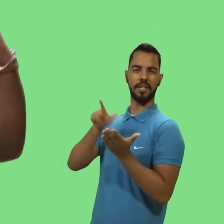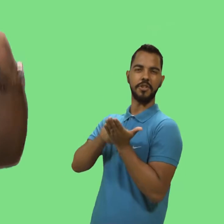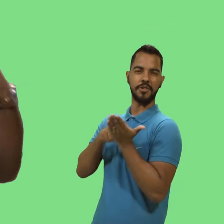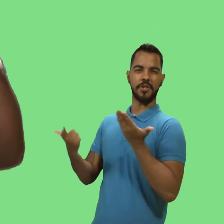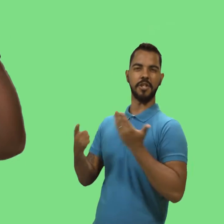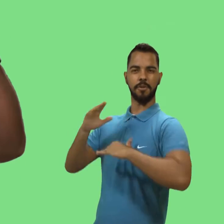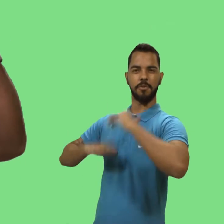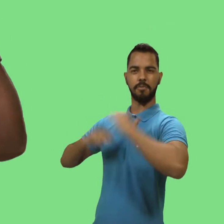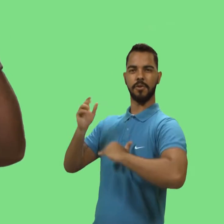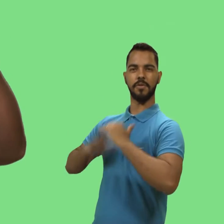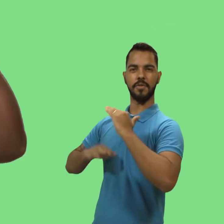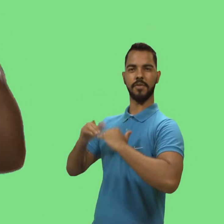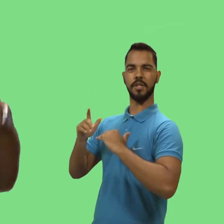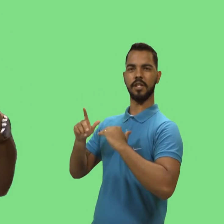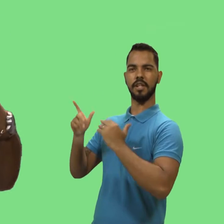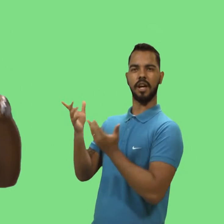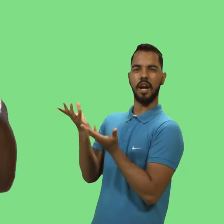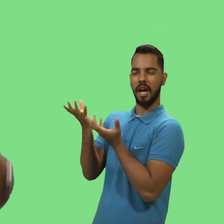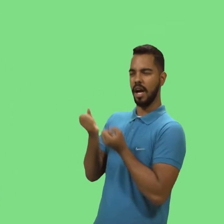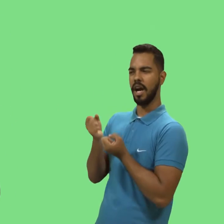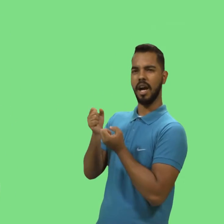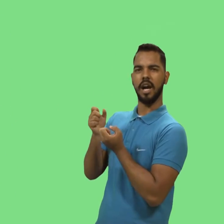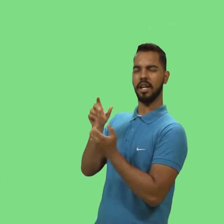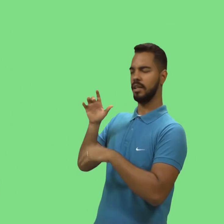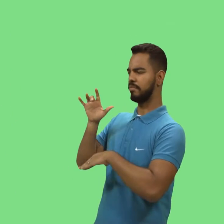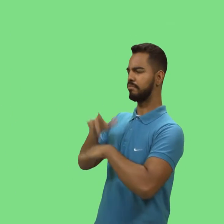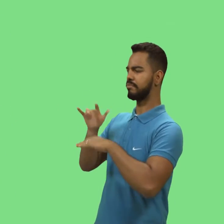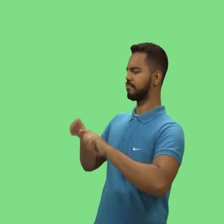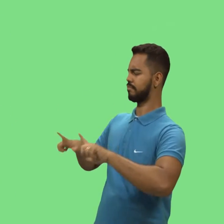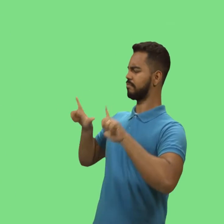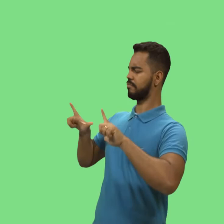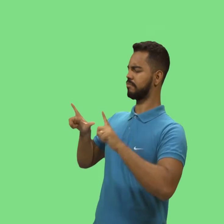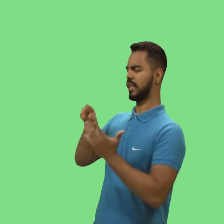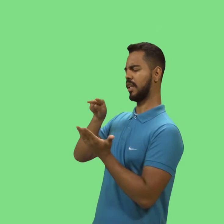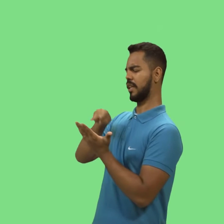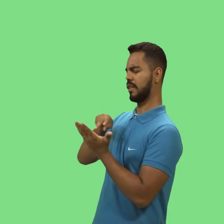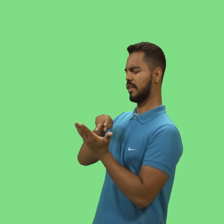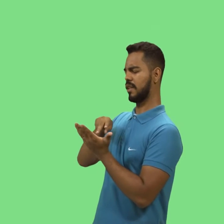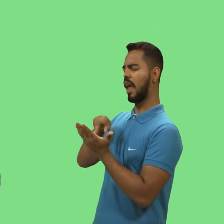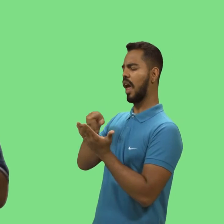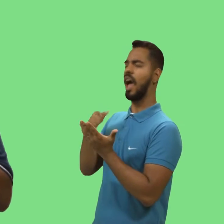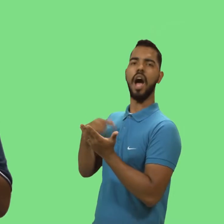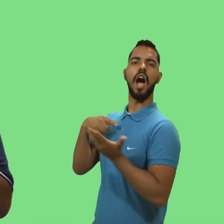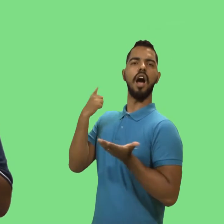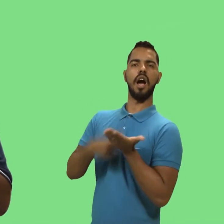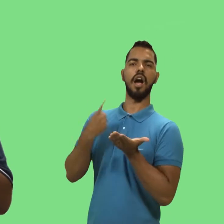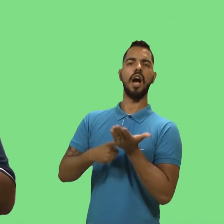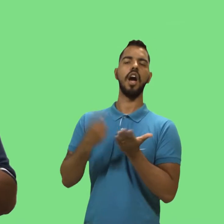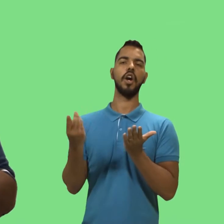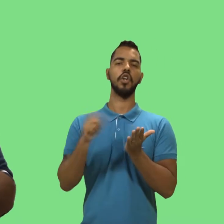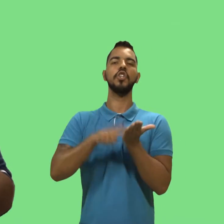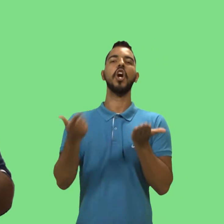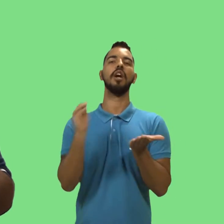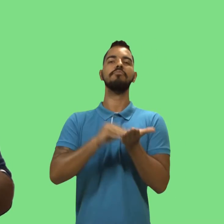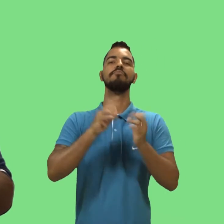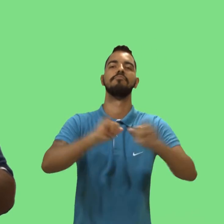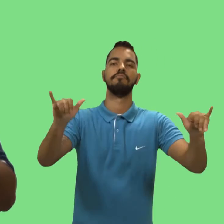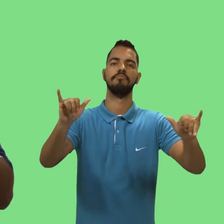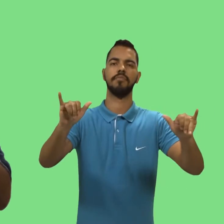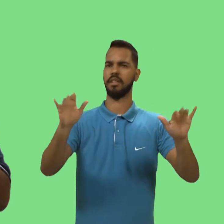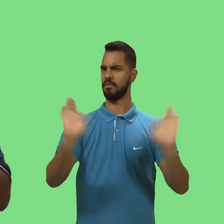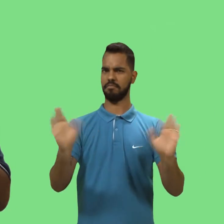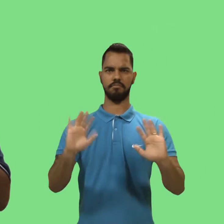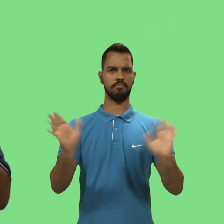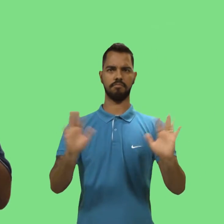a possibilidade de divulgação é o jornalista. Daí a importância de preocupar-se com as informações e as